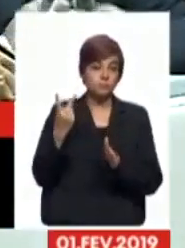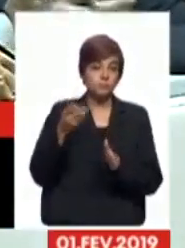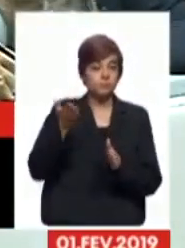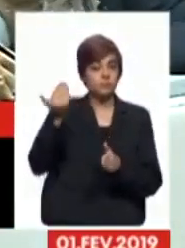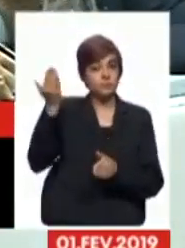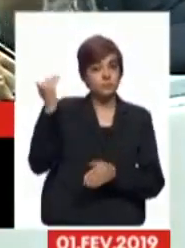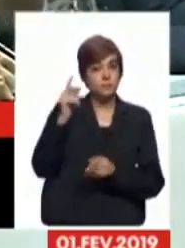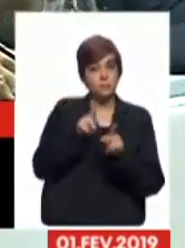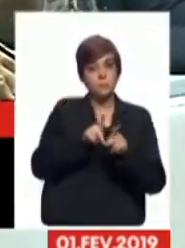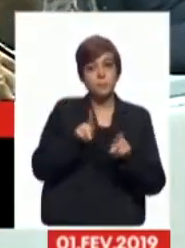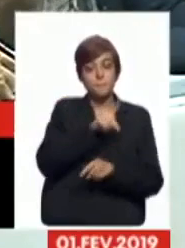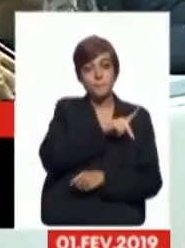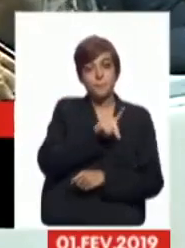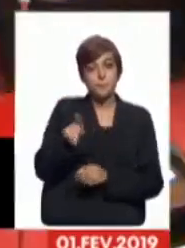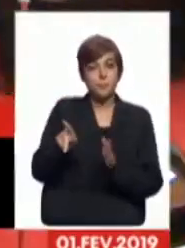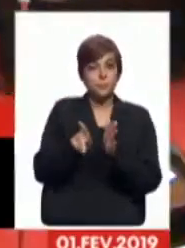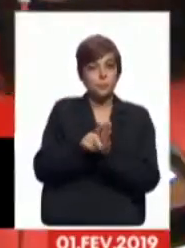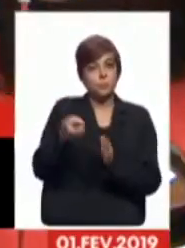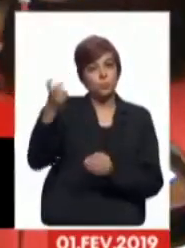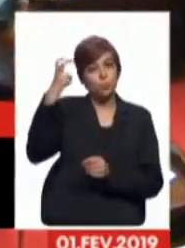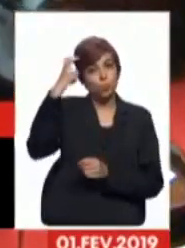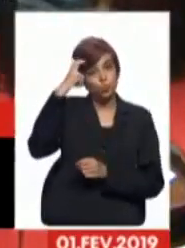da Comissão de Cultura.